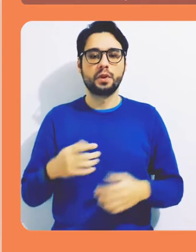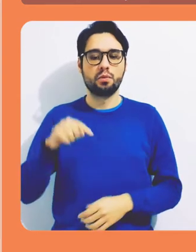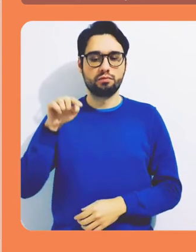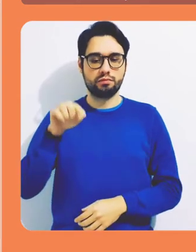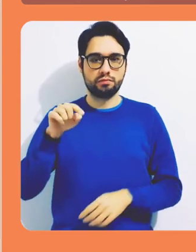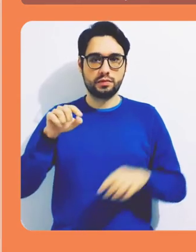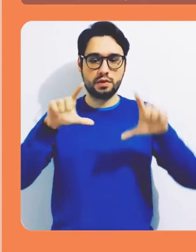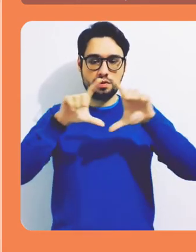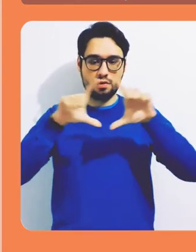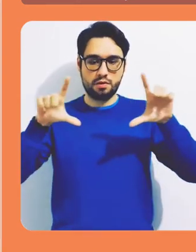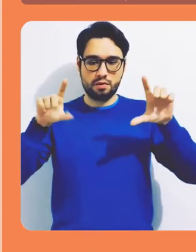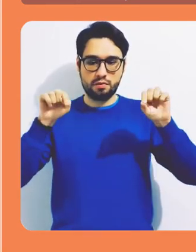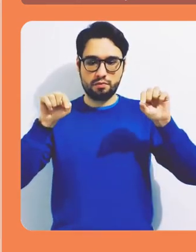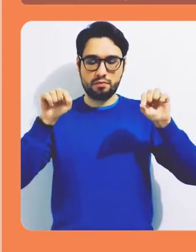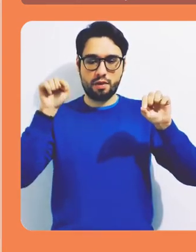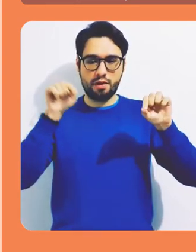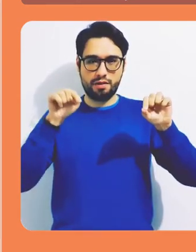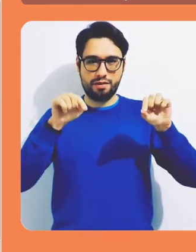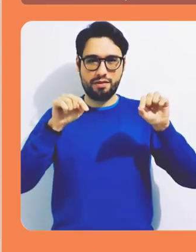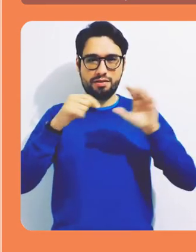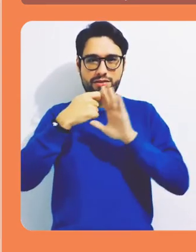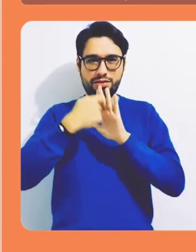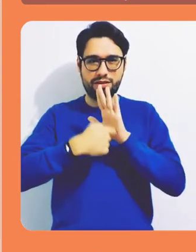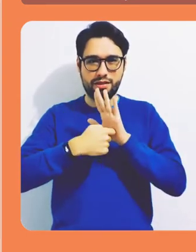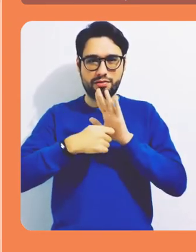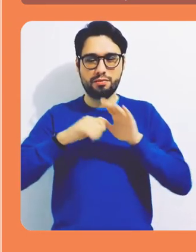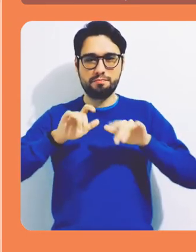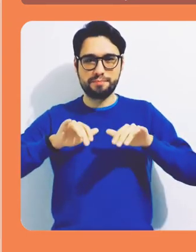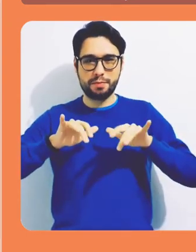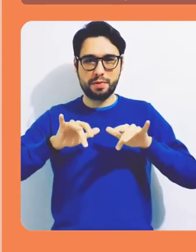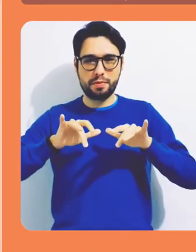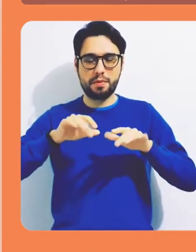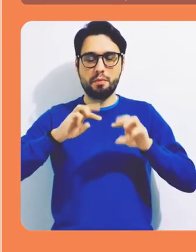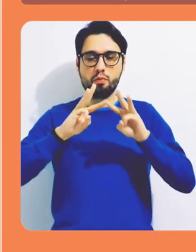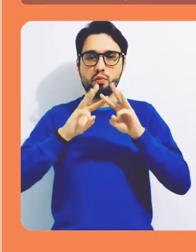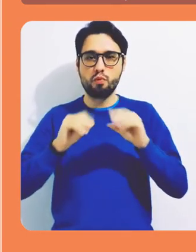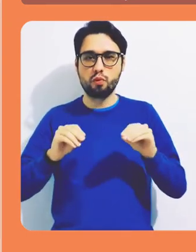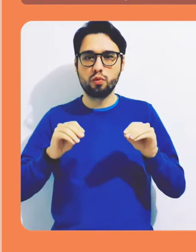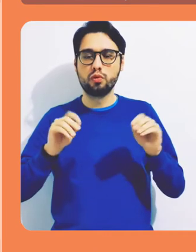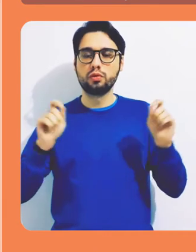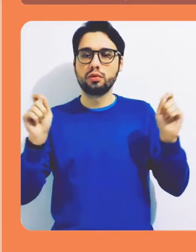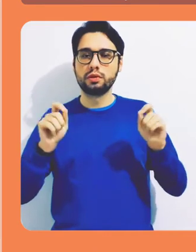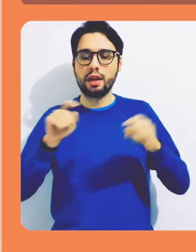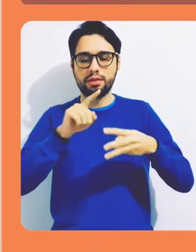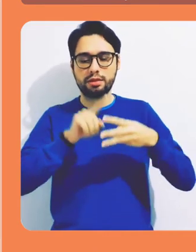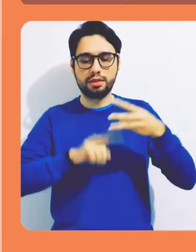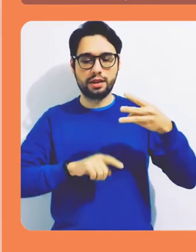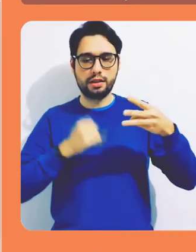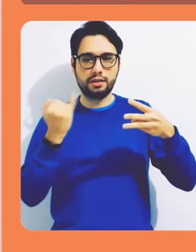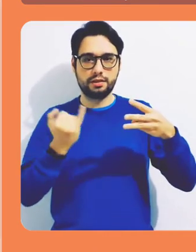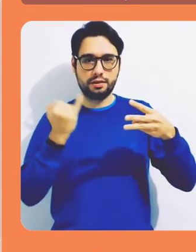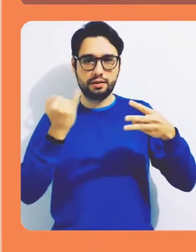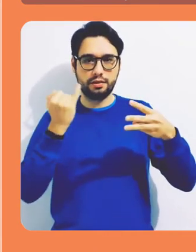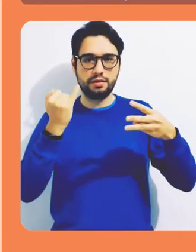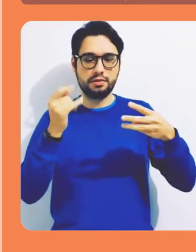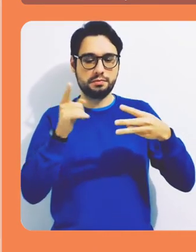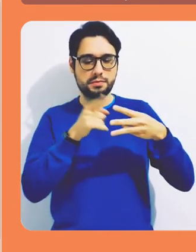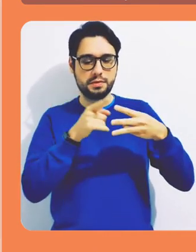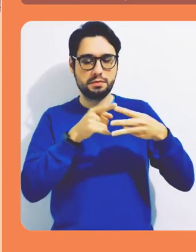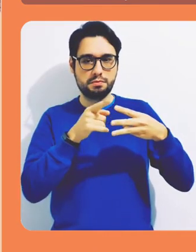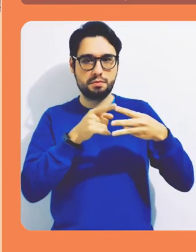do Moodle, ele traz três opções bem interessantes. A primeira delas, ó, é a